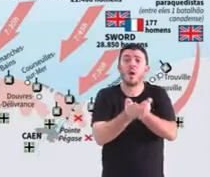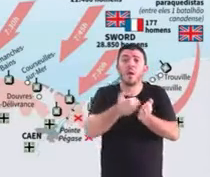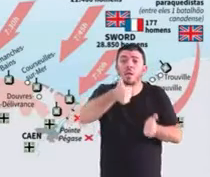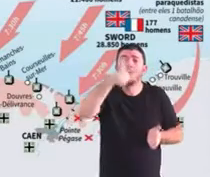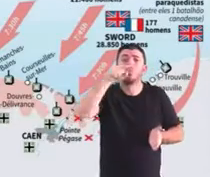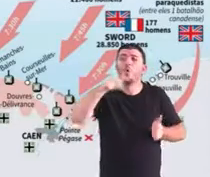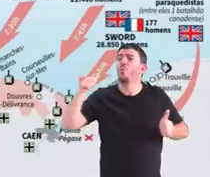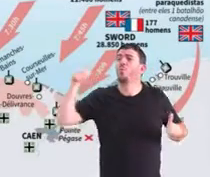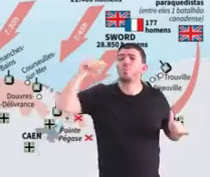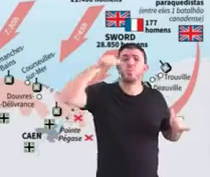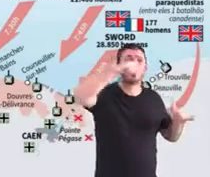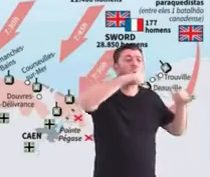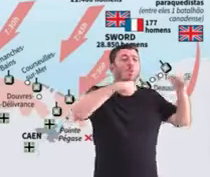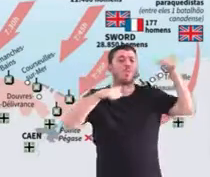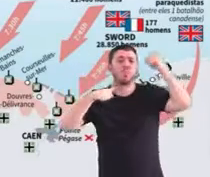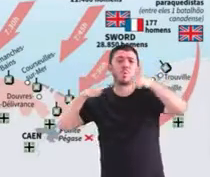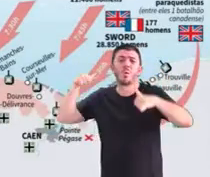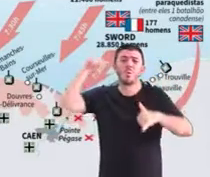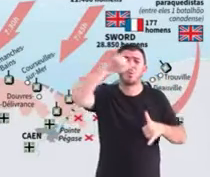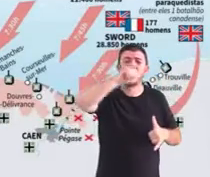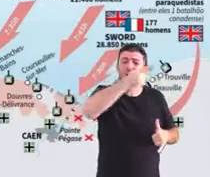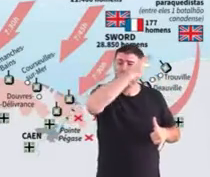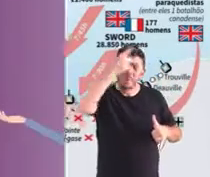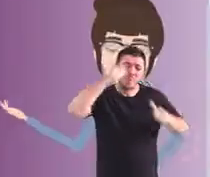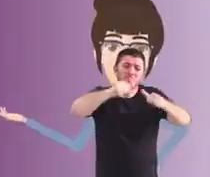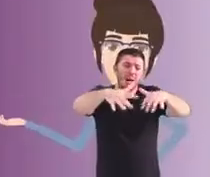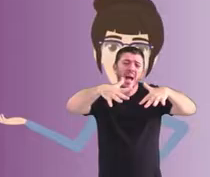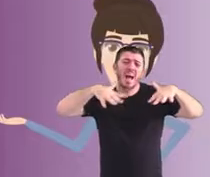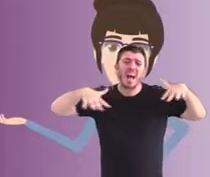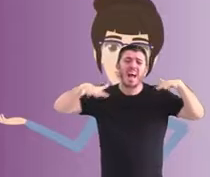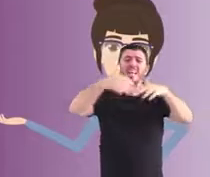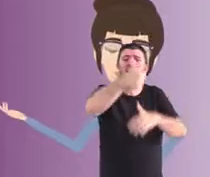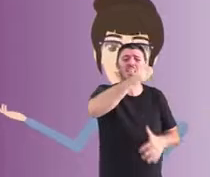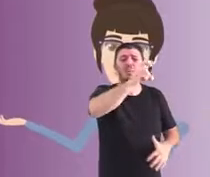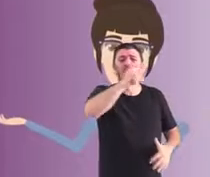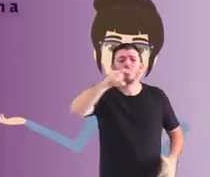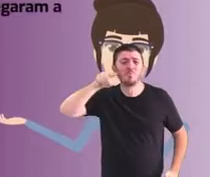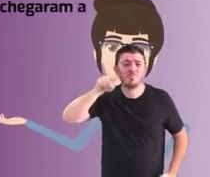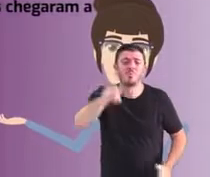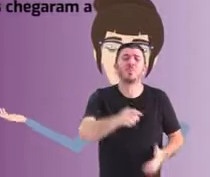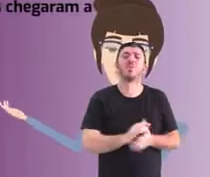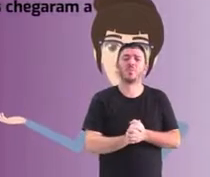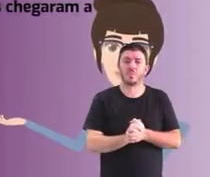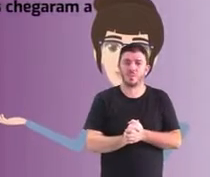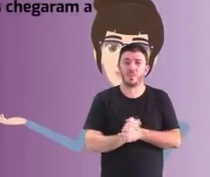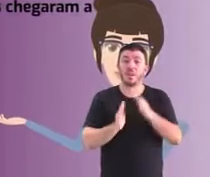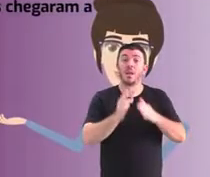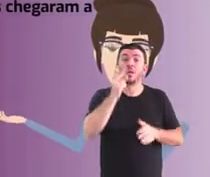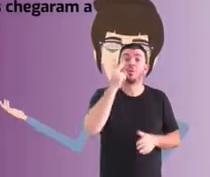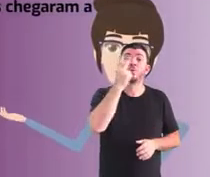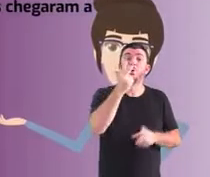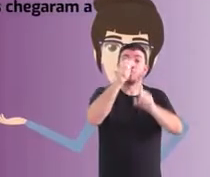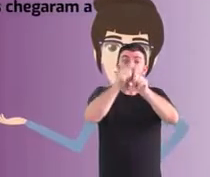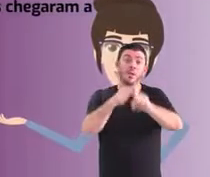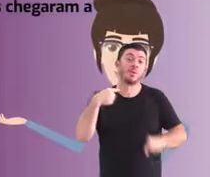e 155.000 homens. Em 2 de maio de 1945, os